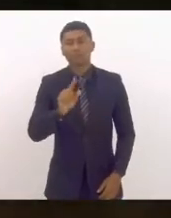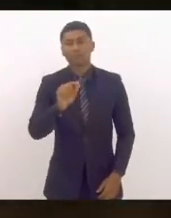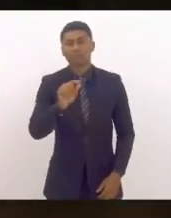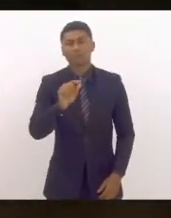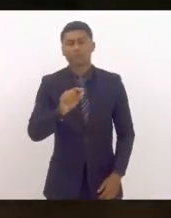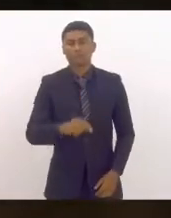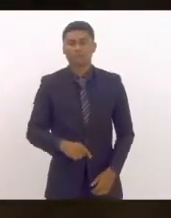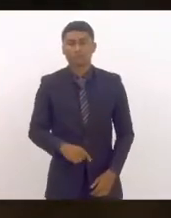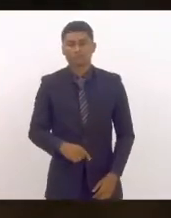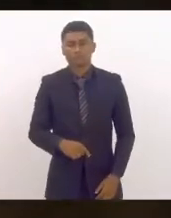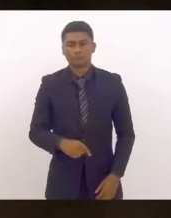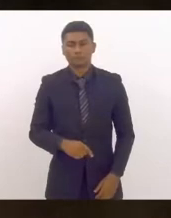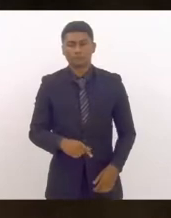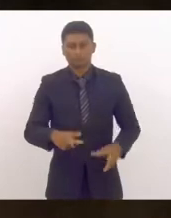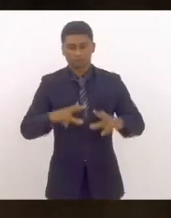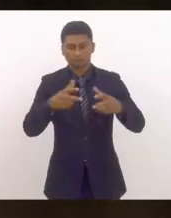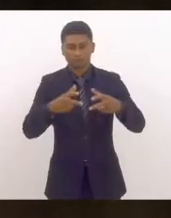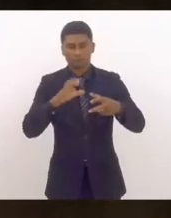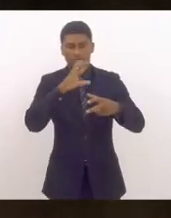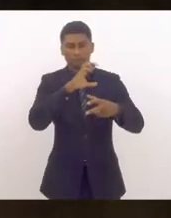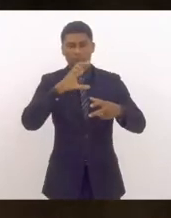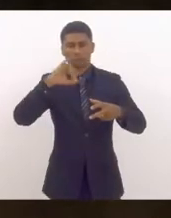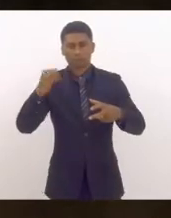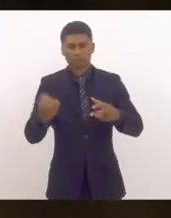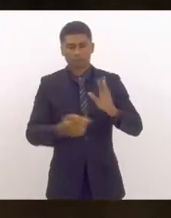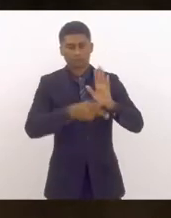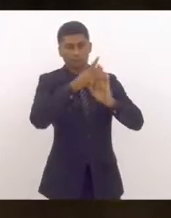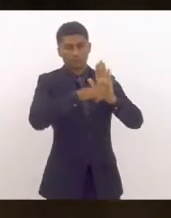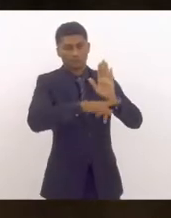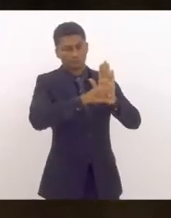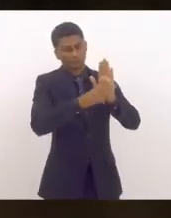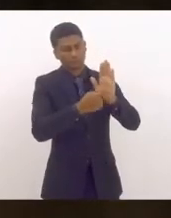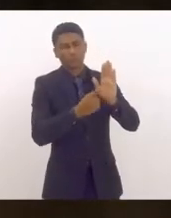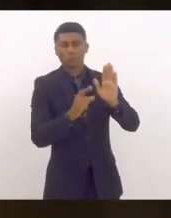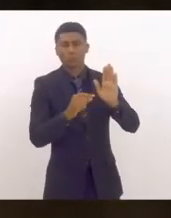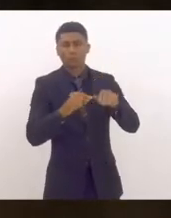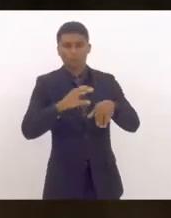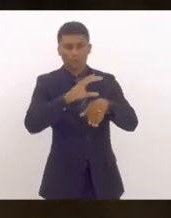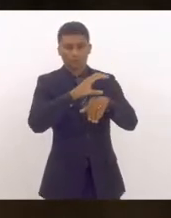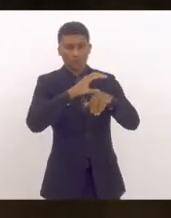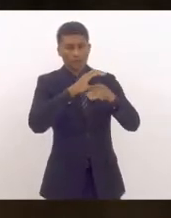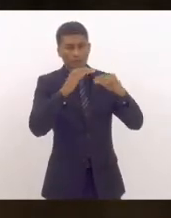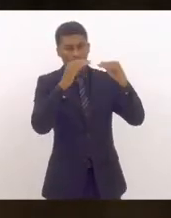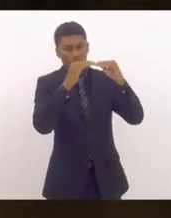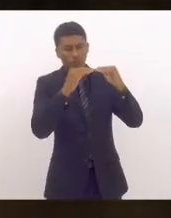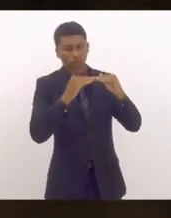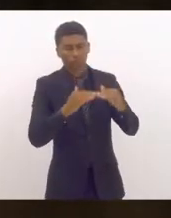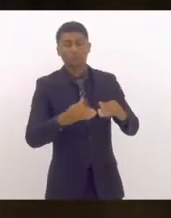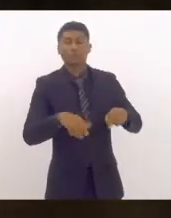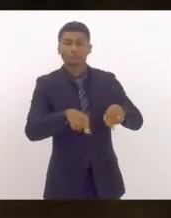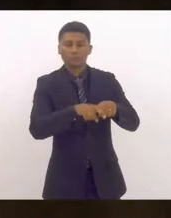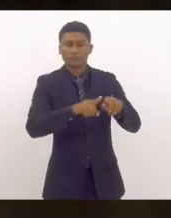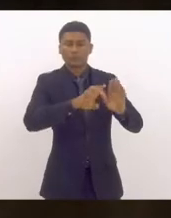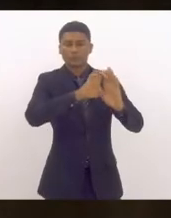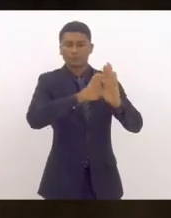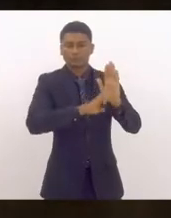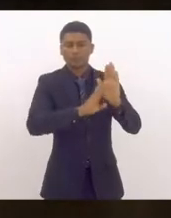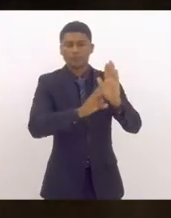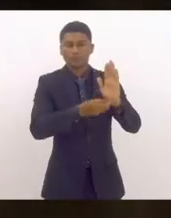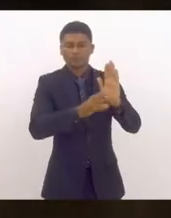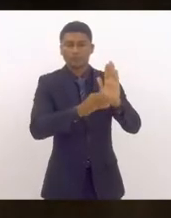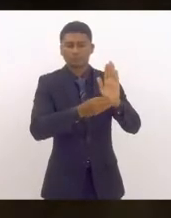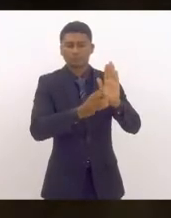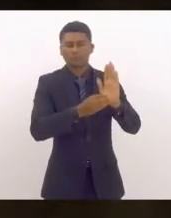o parecer da CCJ ao PL pela constitucionalidade com emendas. Pareceres às emendas